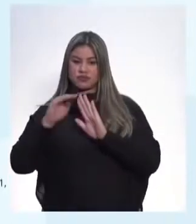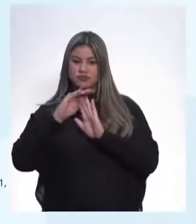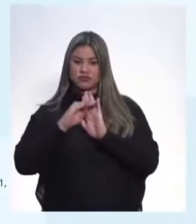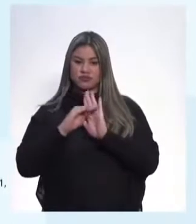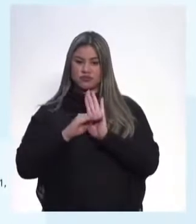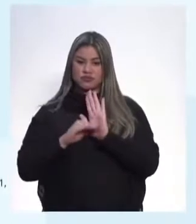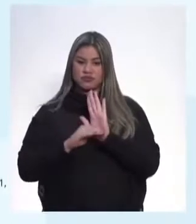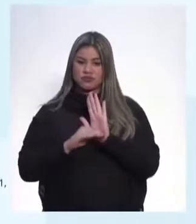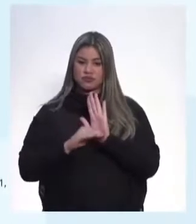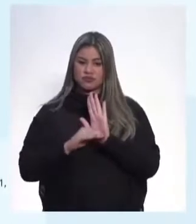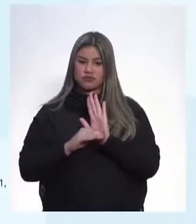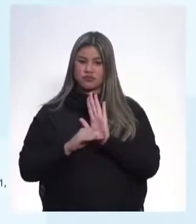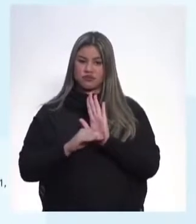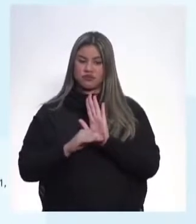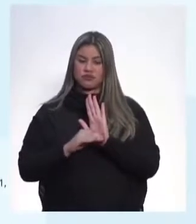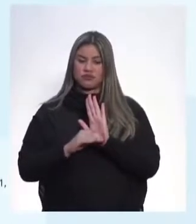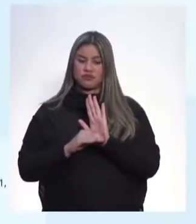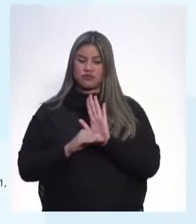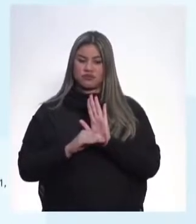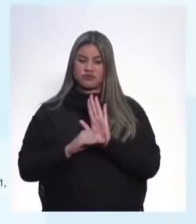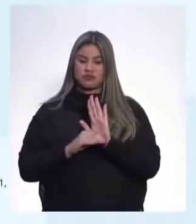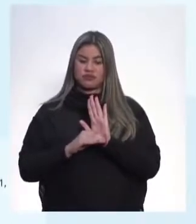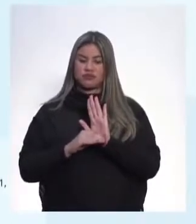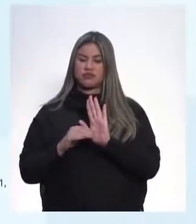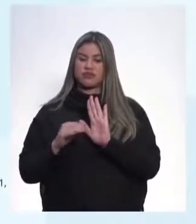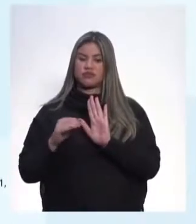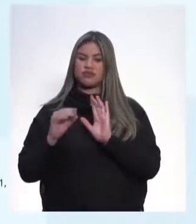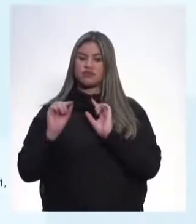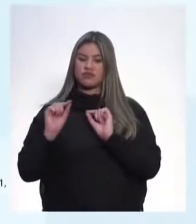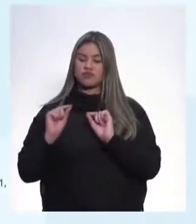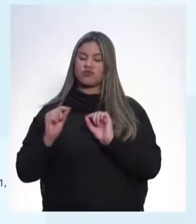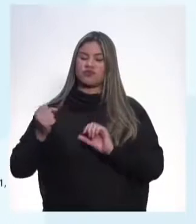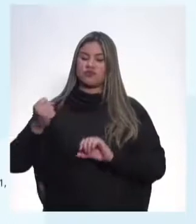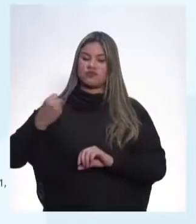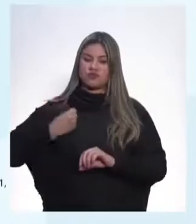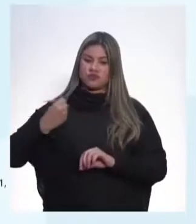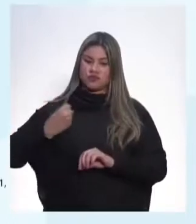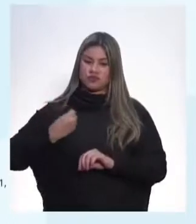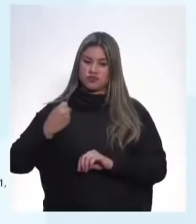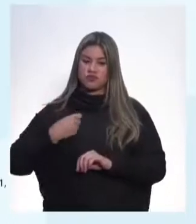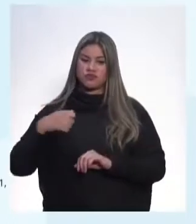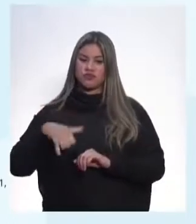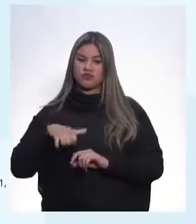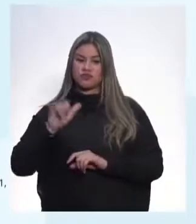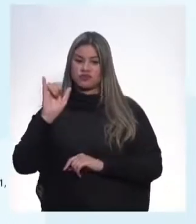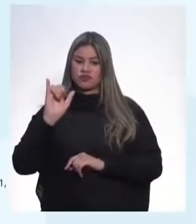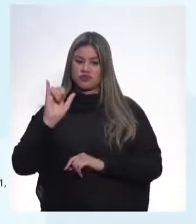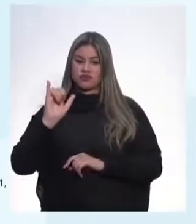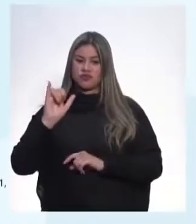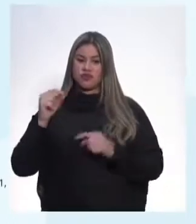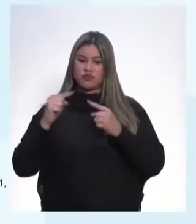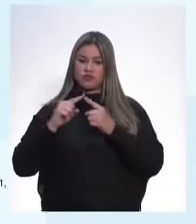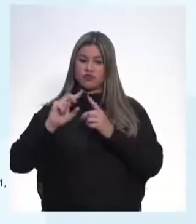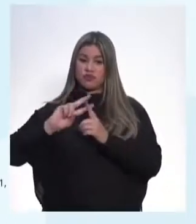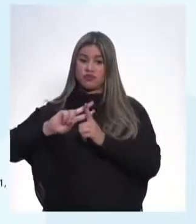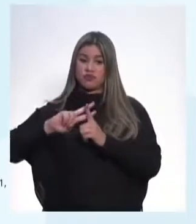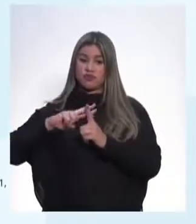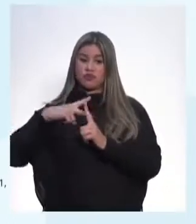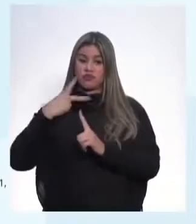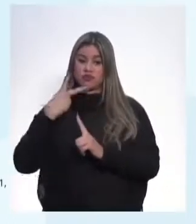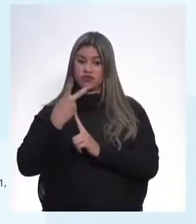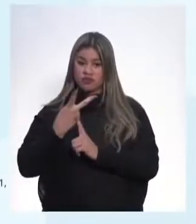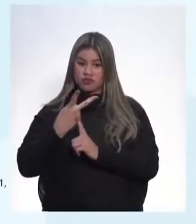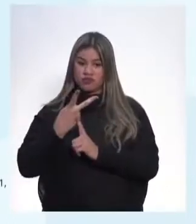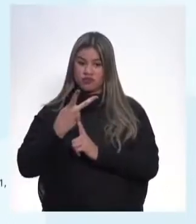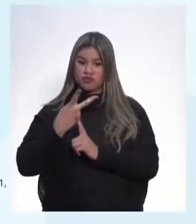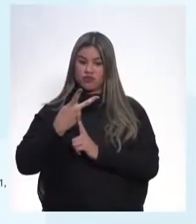regra. Prestando bastante atenção na regra. O valor do y é o dobro do valor